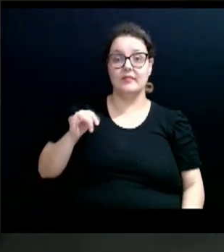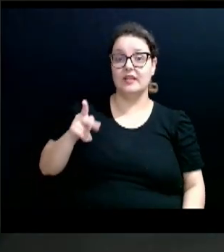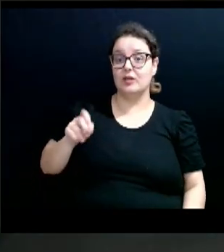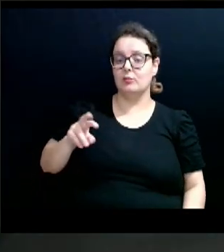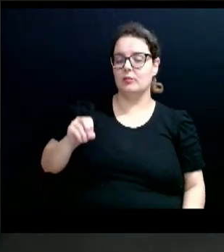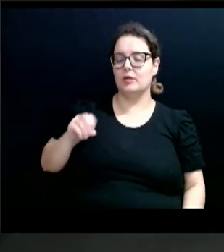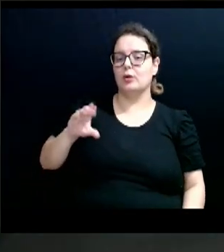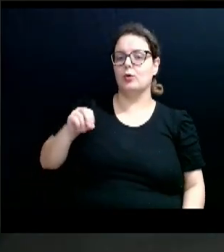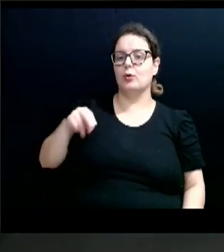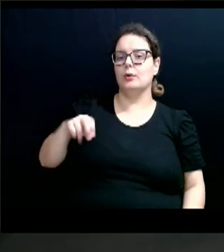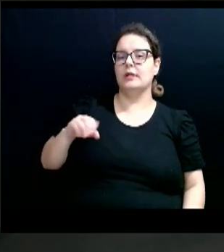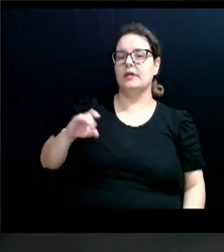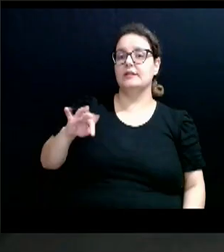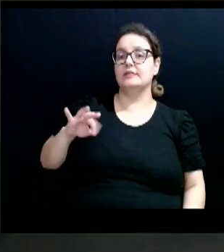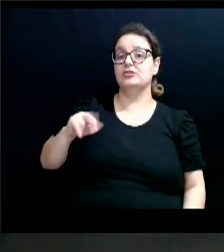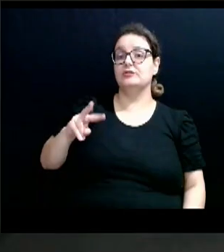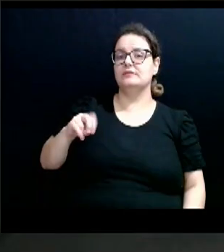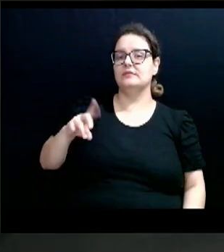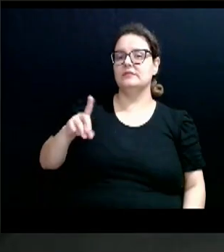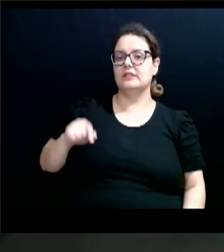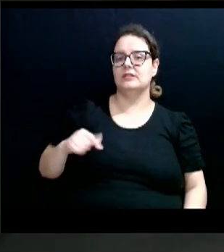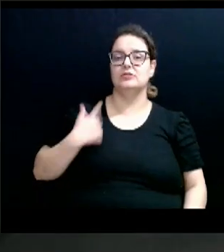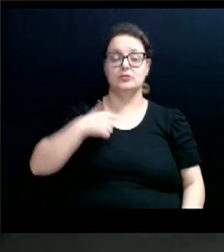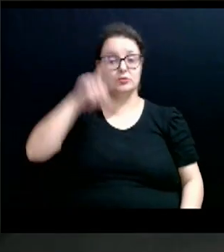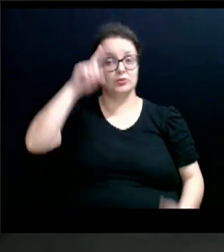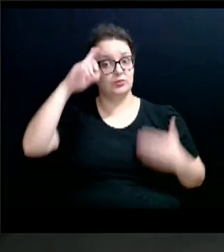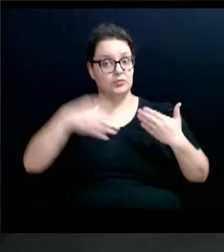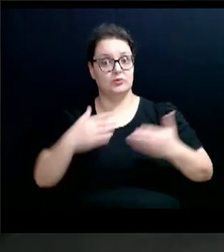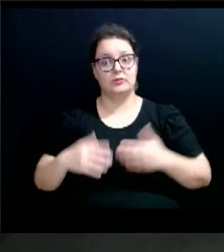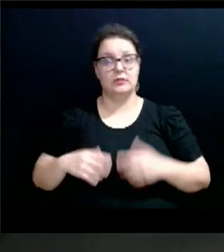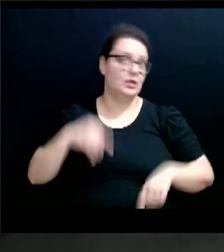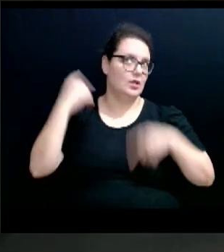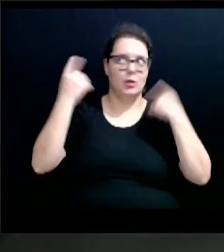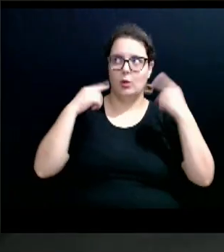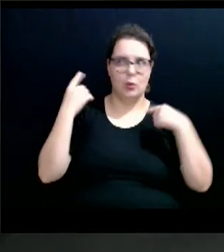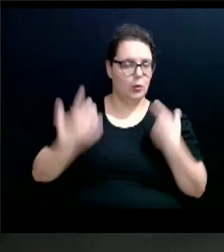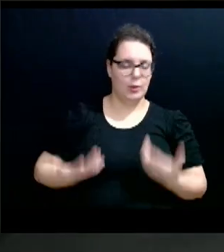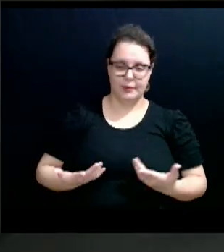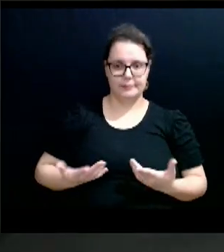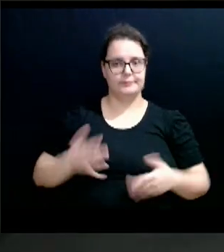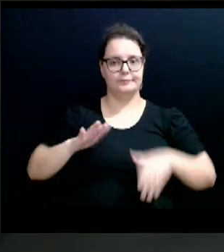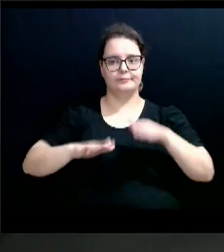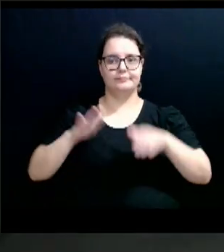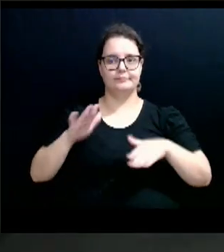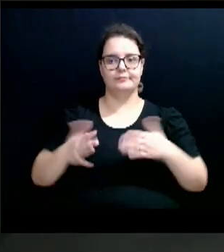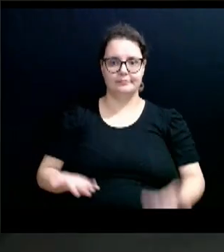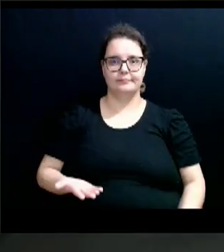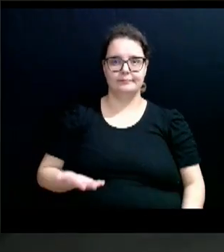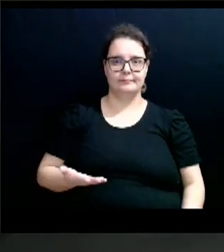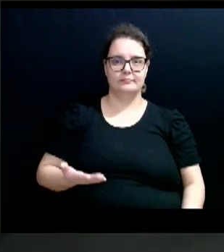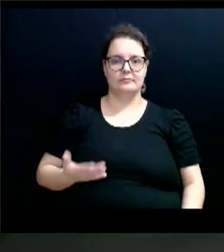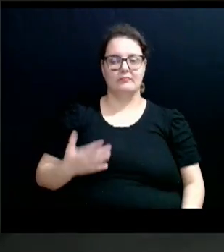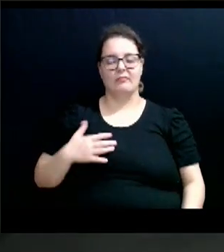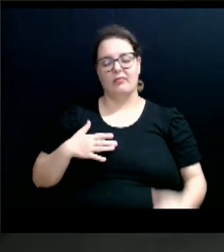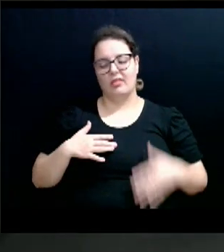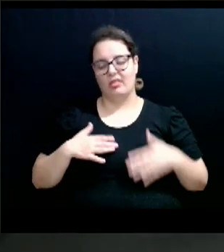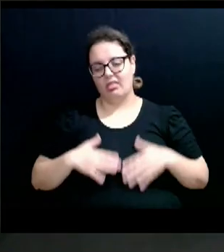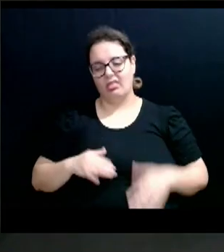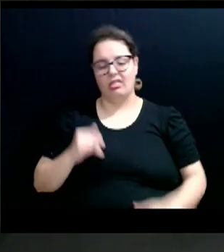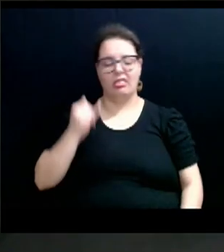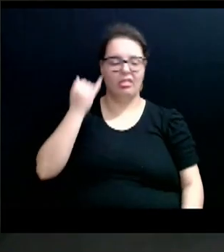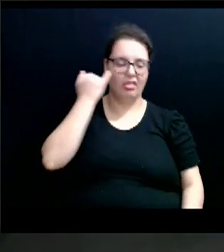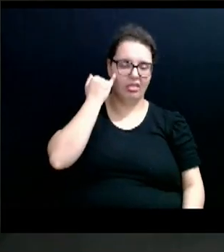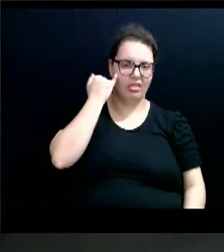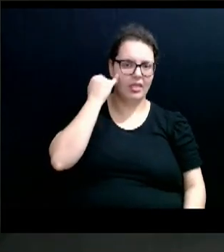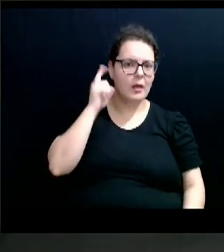hiperconectividade, né? Esse nosso dia a dia frenético aí. Às vezes a gente fica meio devagar, meio preguiçoso, mas será que isso é preguiça